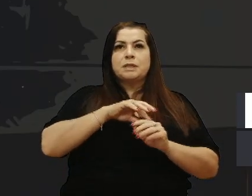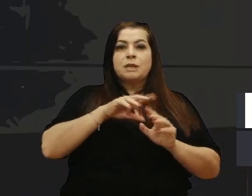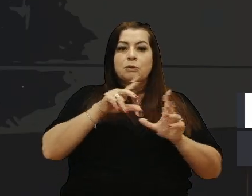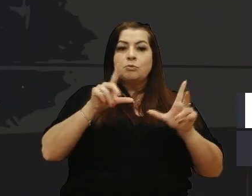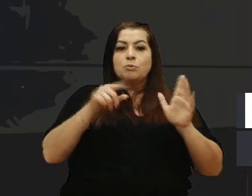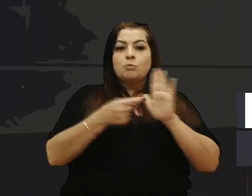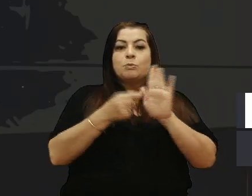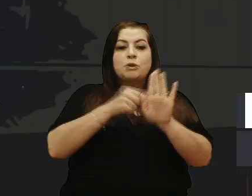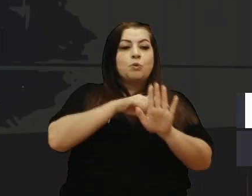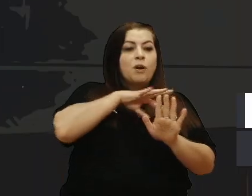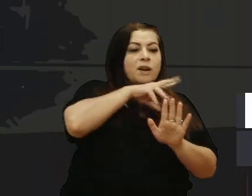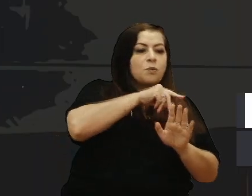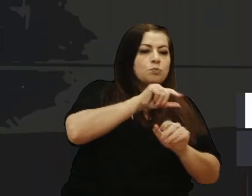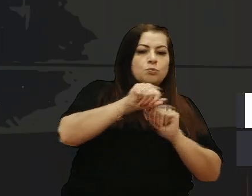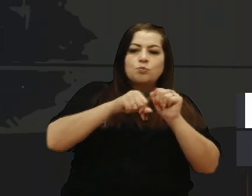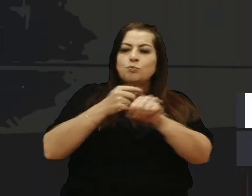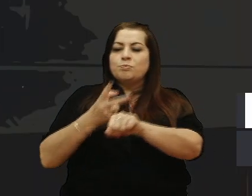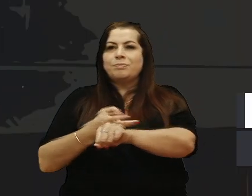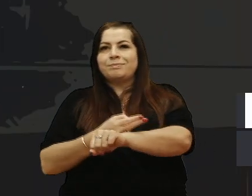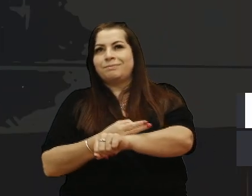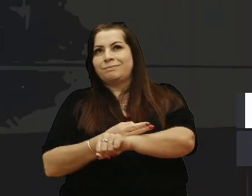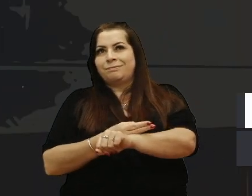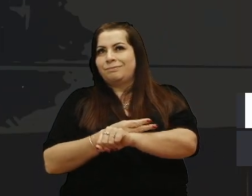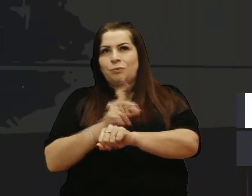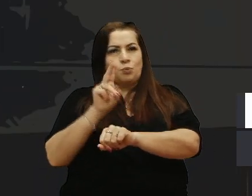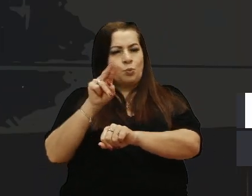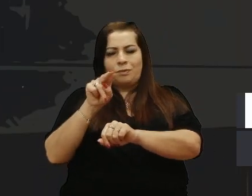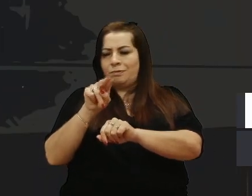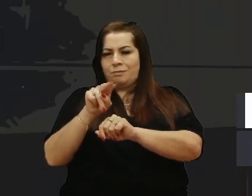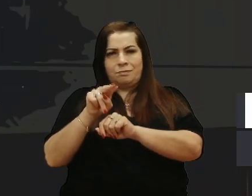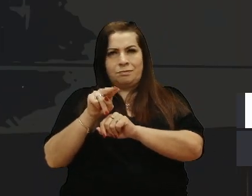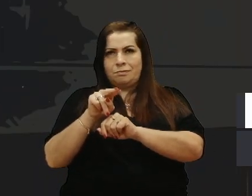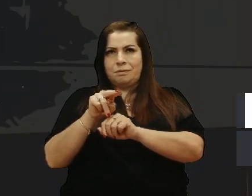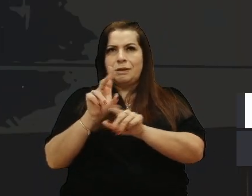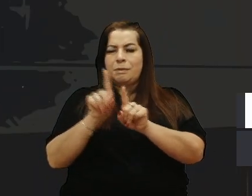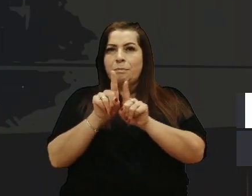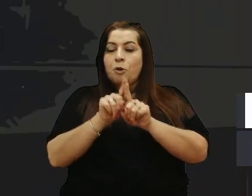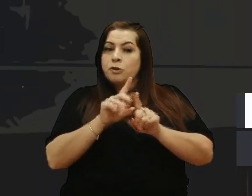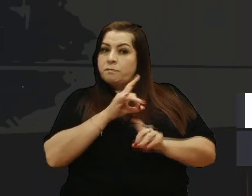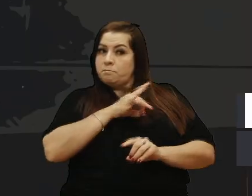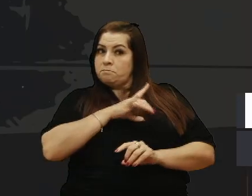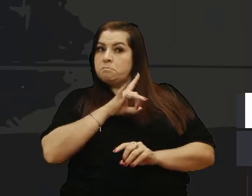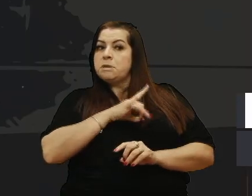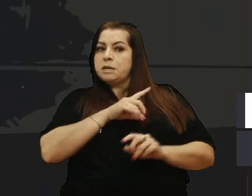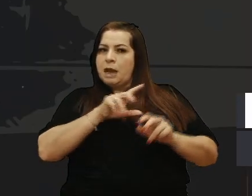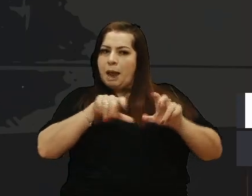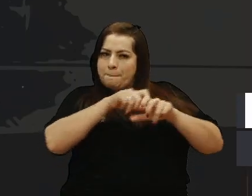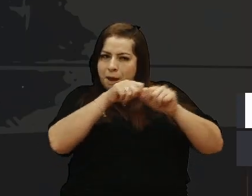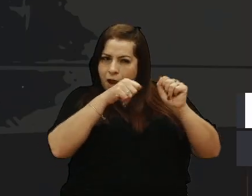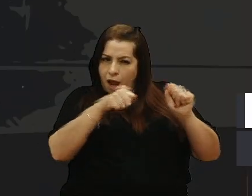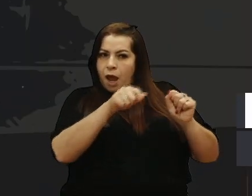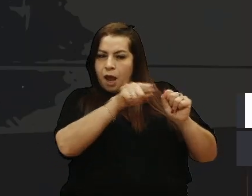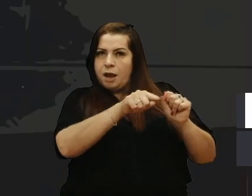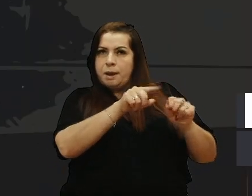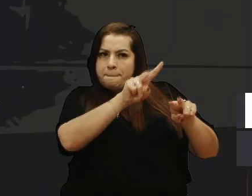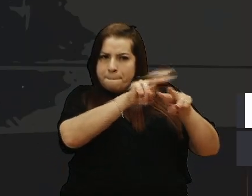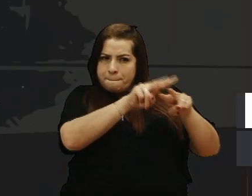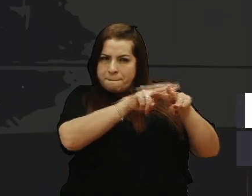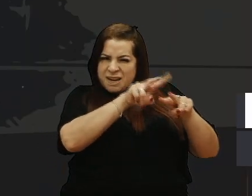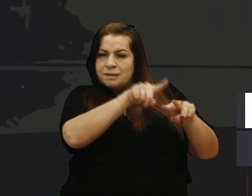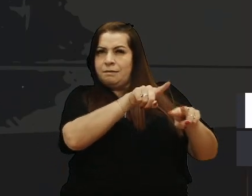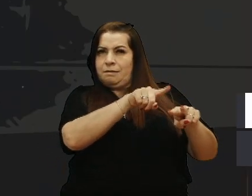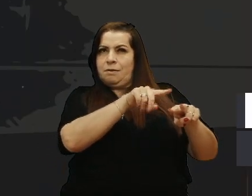cordeiro. Jamais. Vocês podem acuar o leão, vocês podem amarrar ele, vocês podem prender